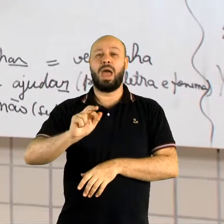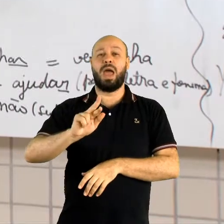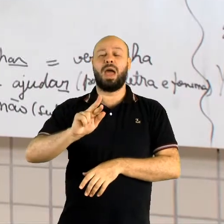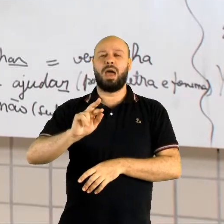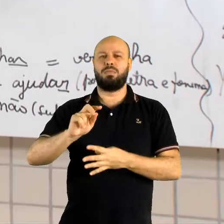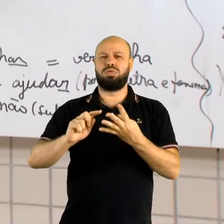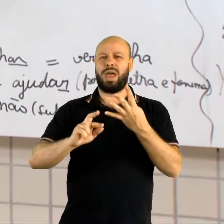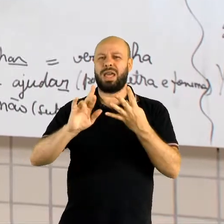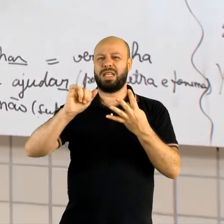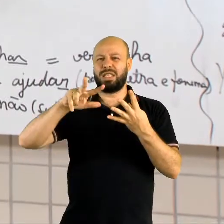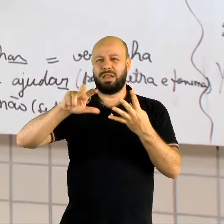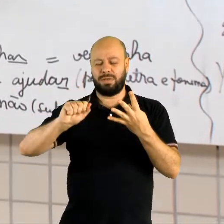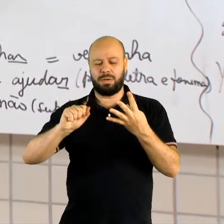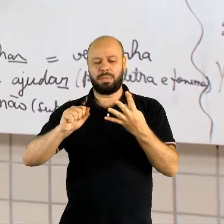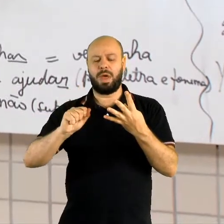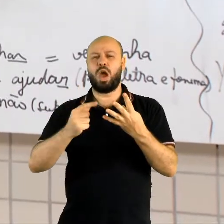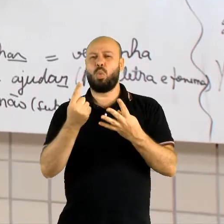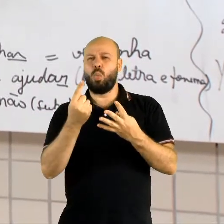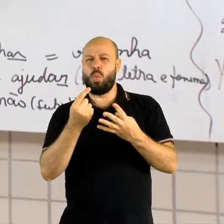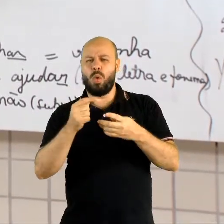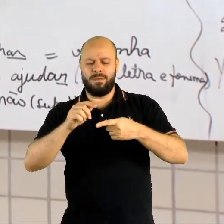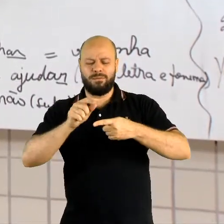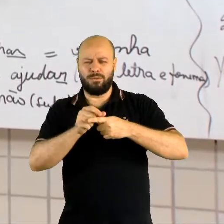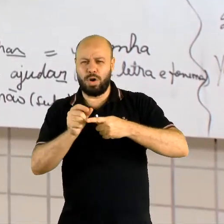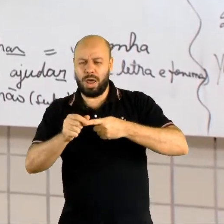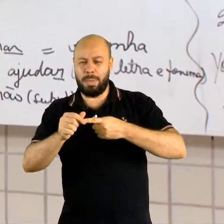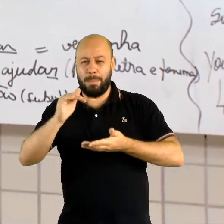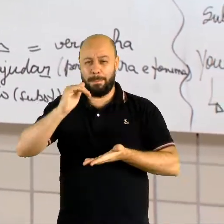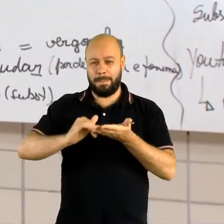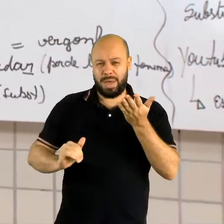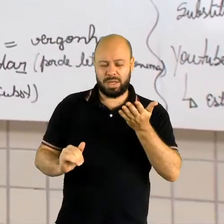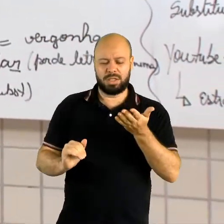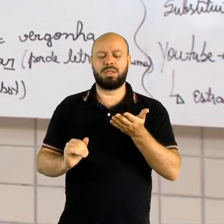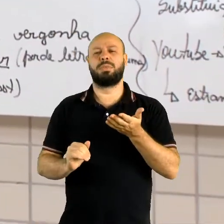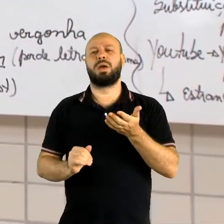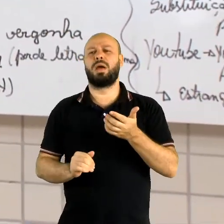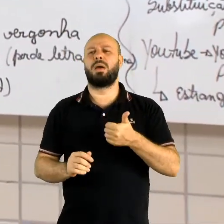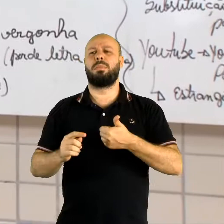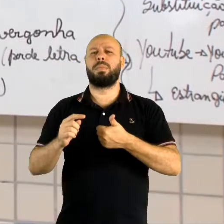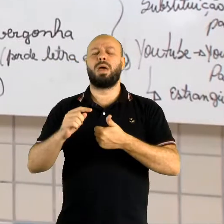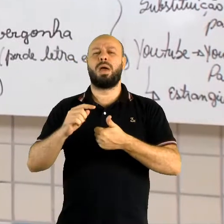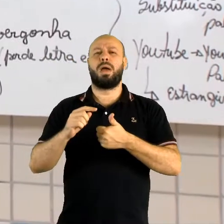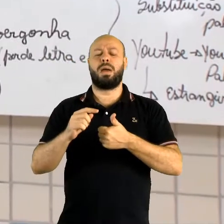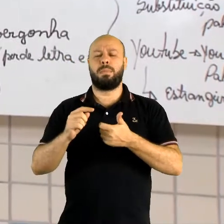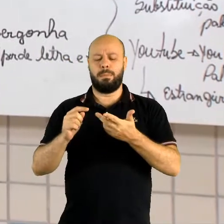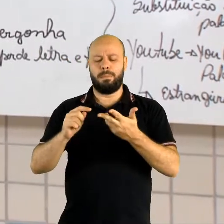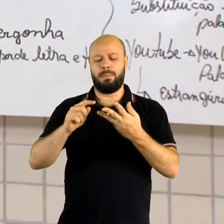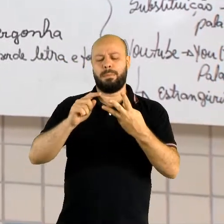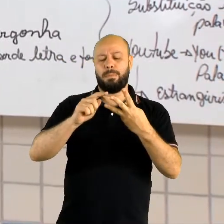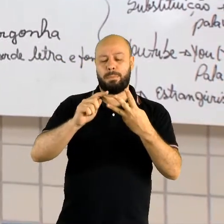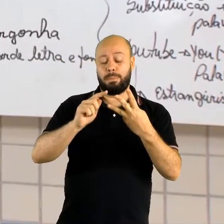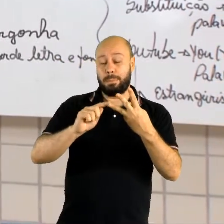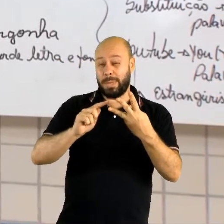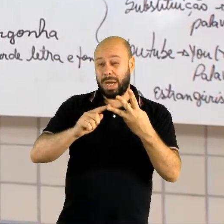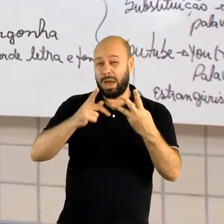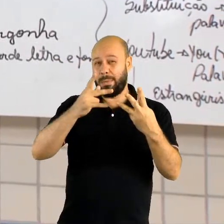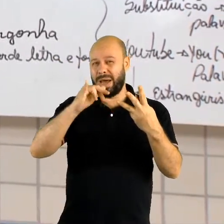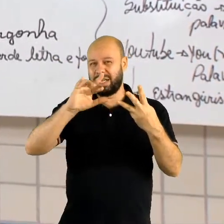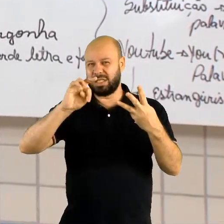um fonema. Parasintética, a junção de quê? Palavra prefixo com sufixo ao